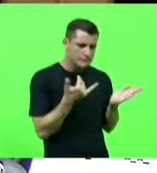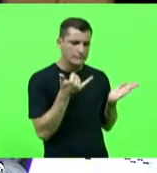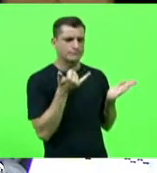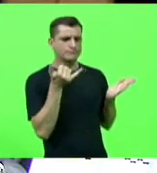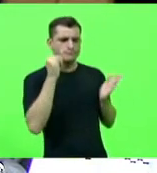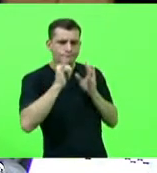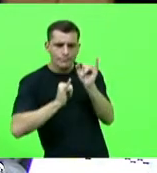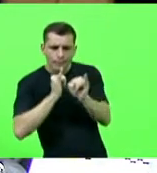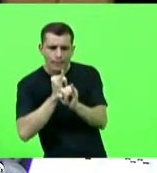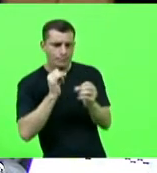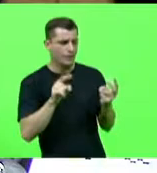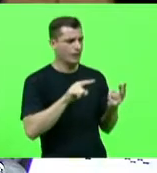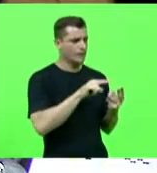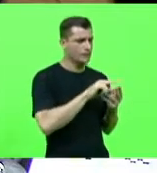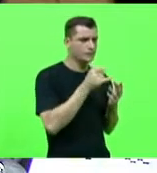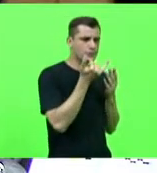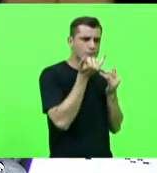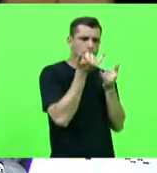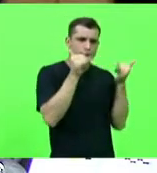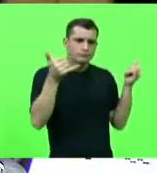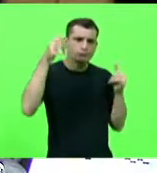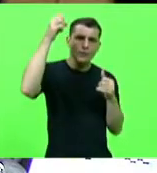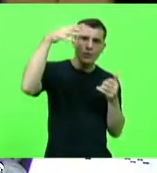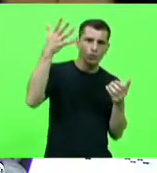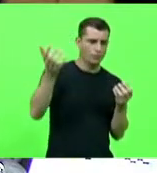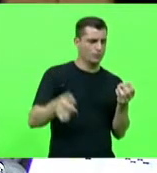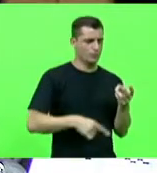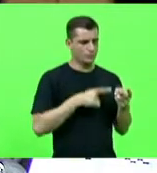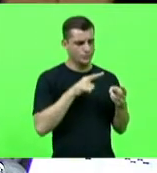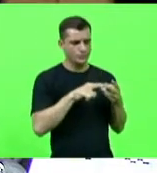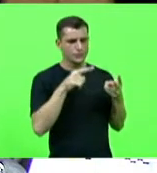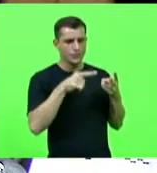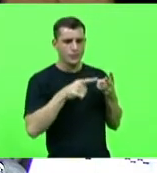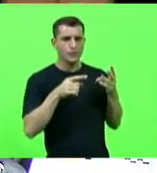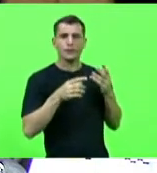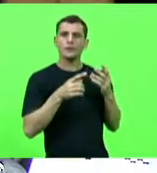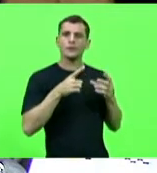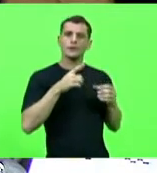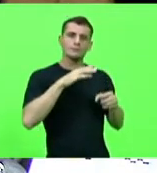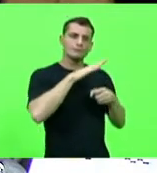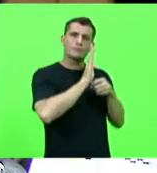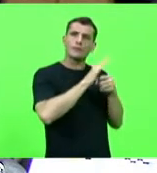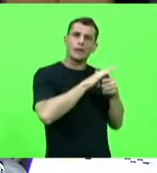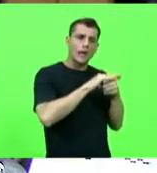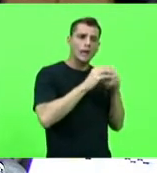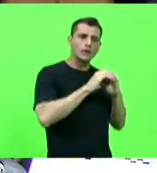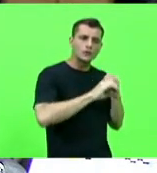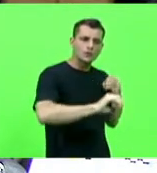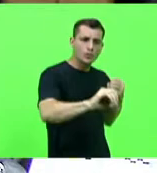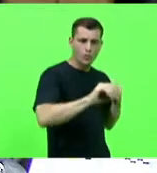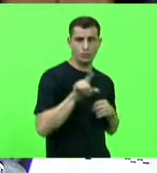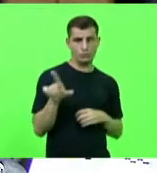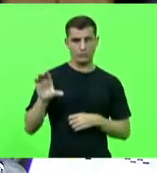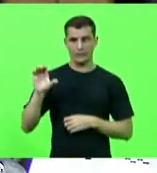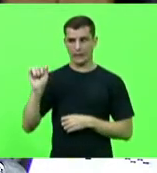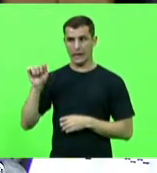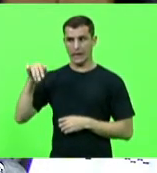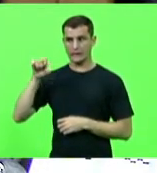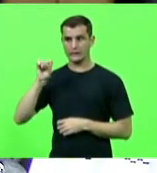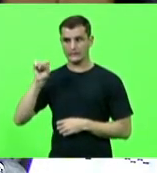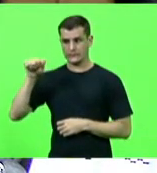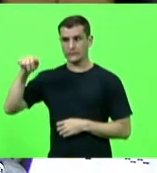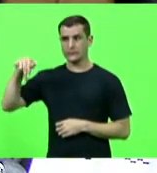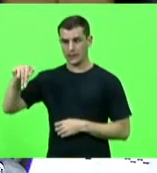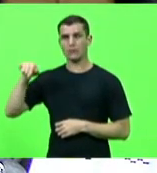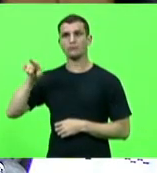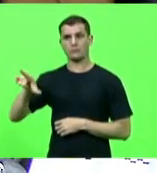água, tarifa de esgoto, que a Casan cobra 100% do que o consumidor gasta de água,